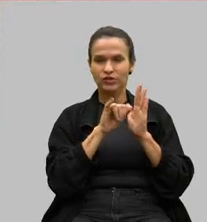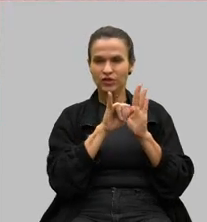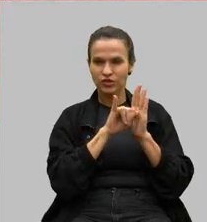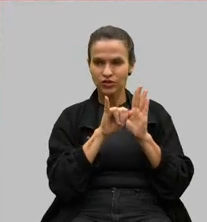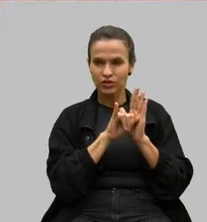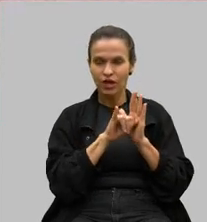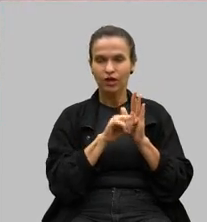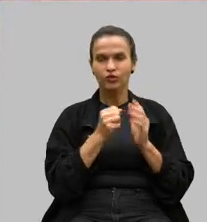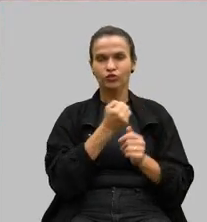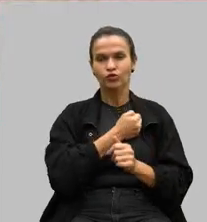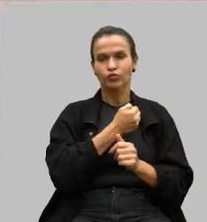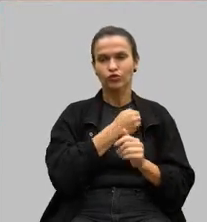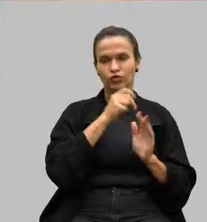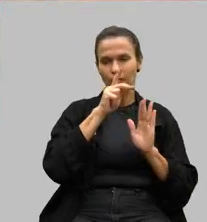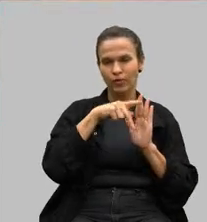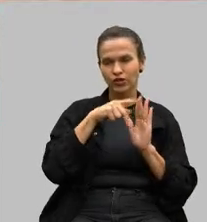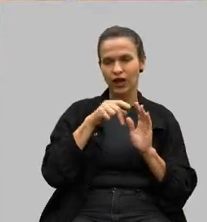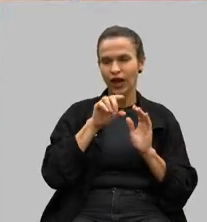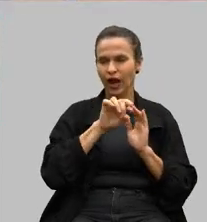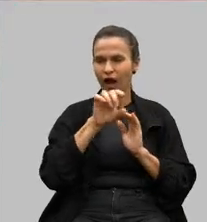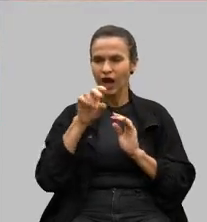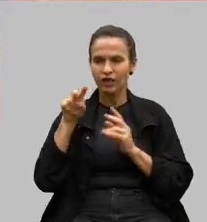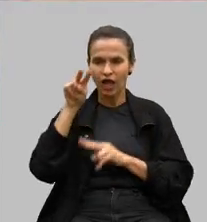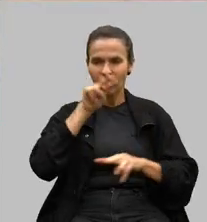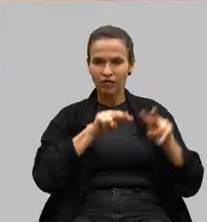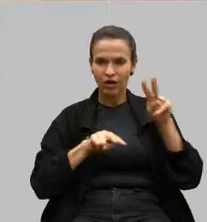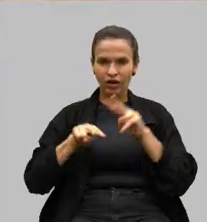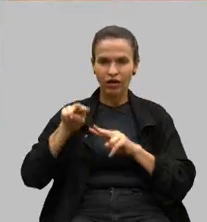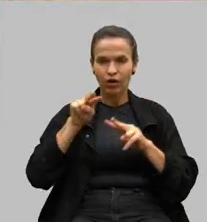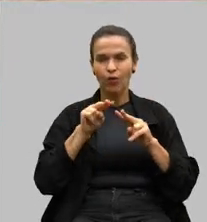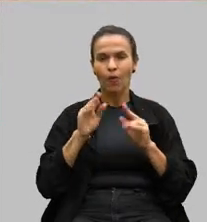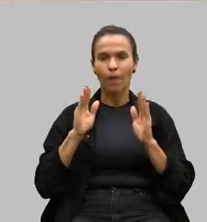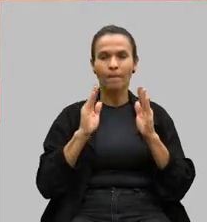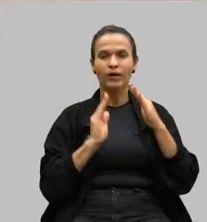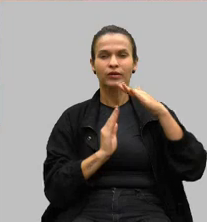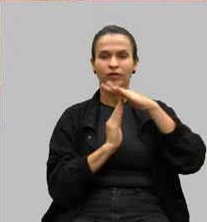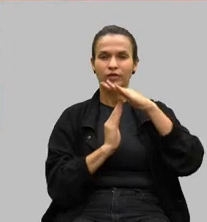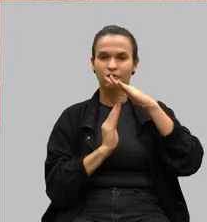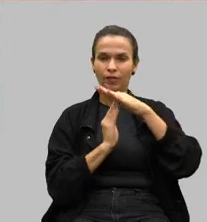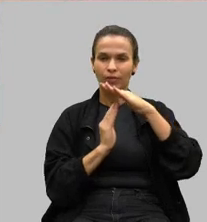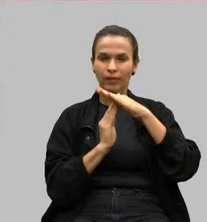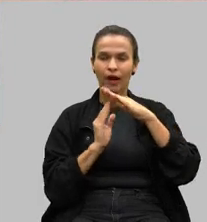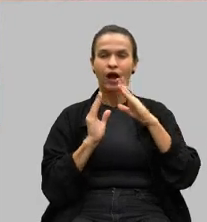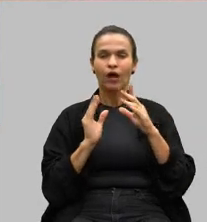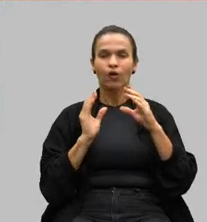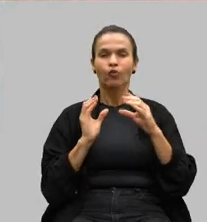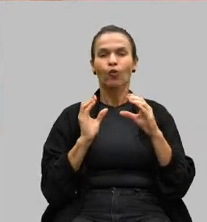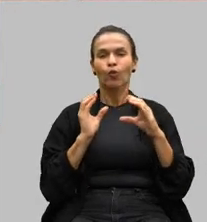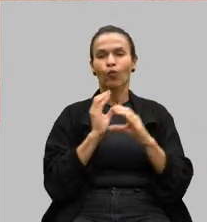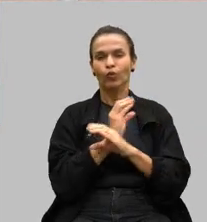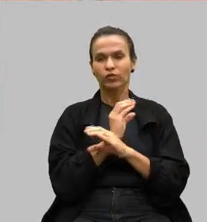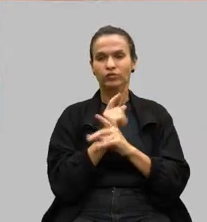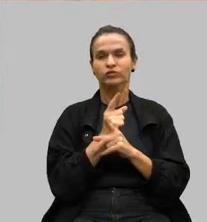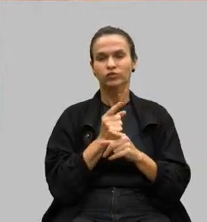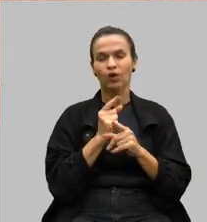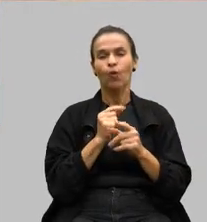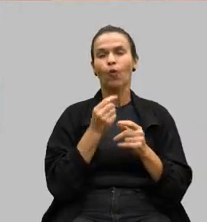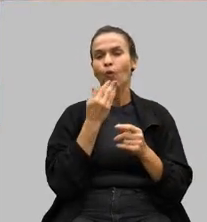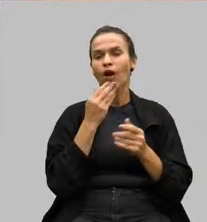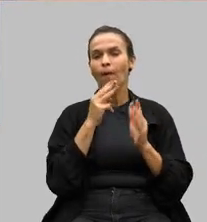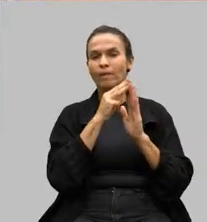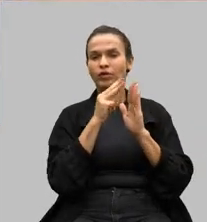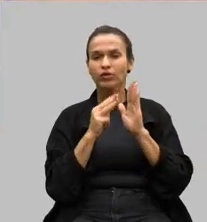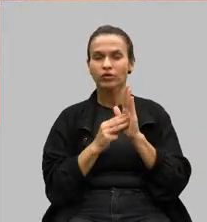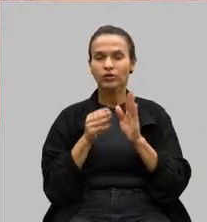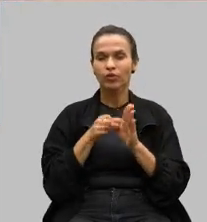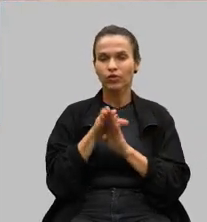projetos que cada um deles avaliou o prazo paraa conclusão dessa avaliação Qual que é a metodologia que orientou